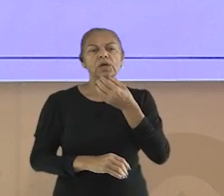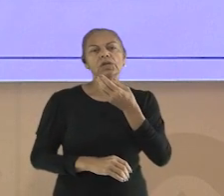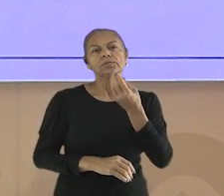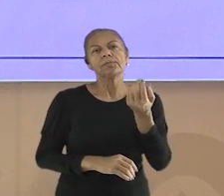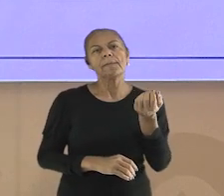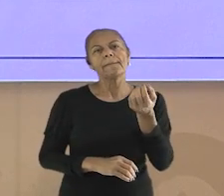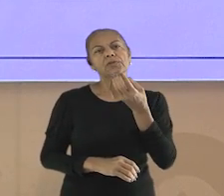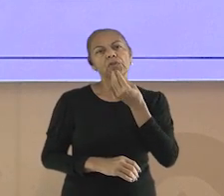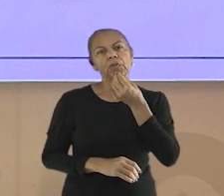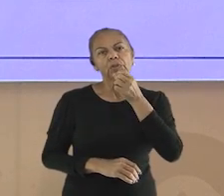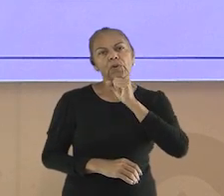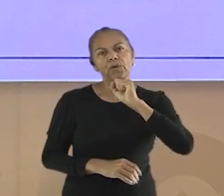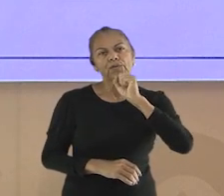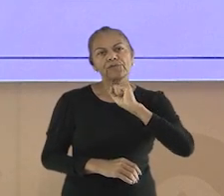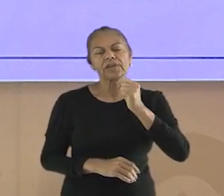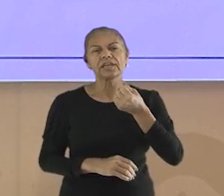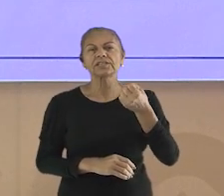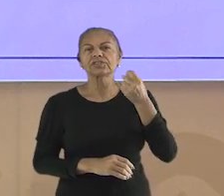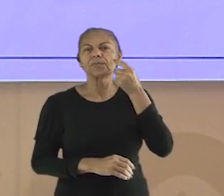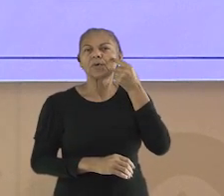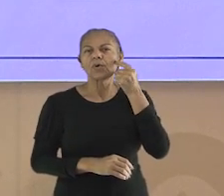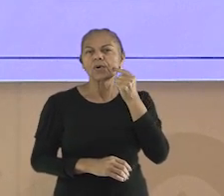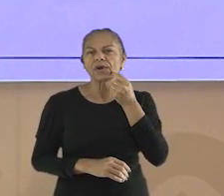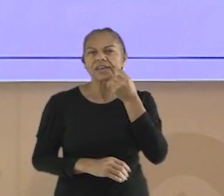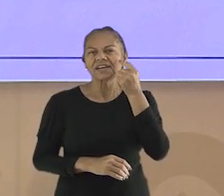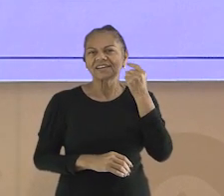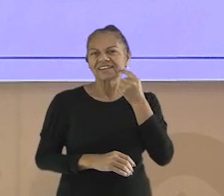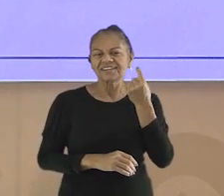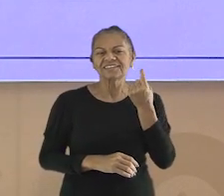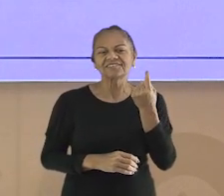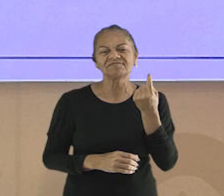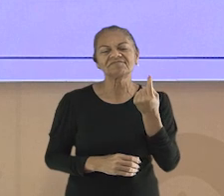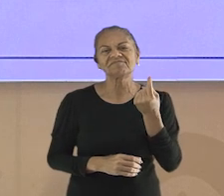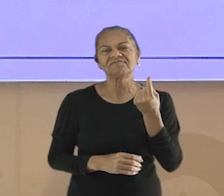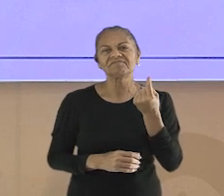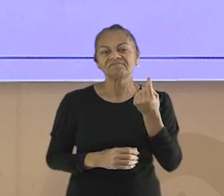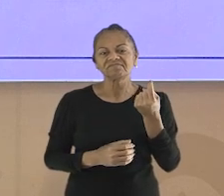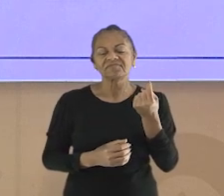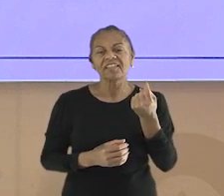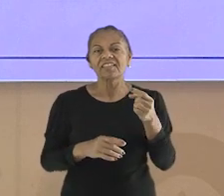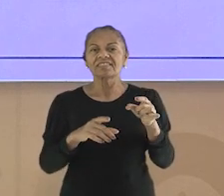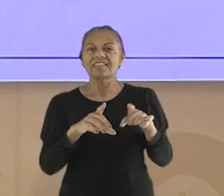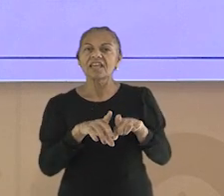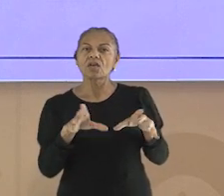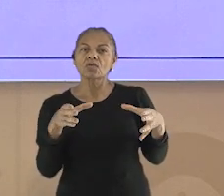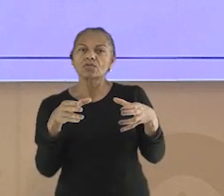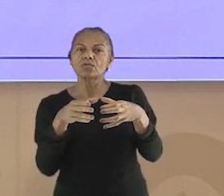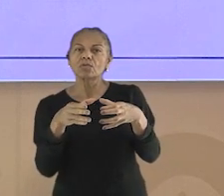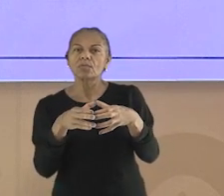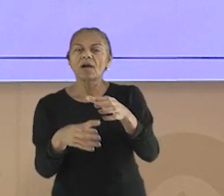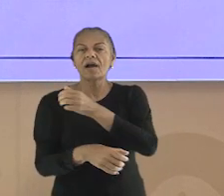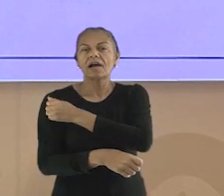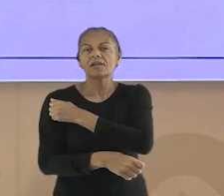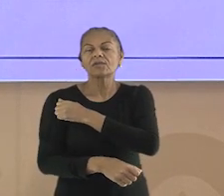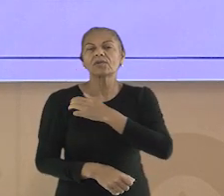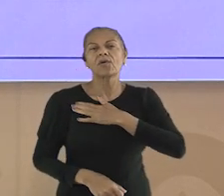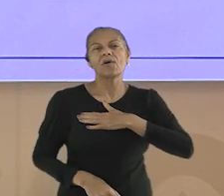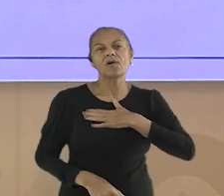10 alunos responderam que gostam de morango. 6 alunos disseram que gostam de